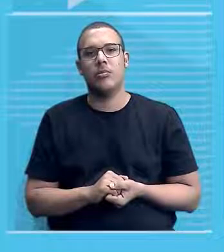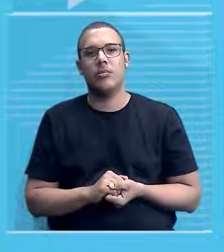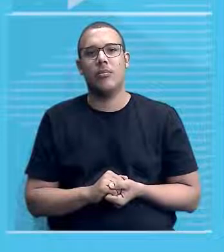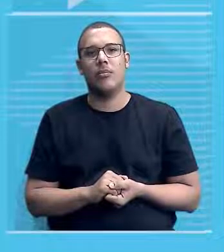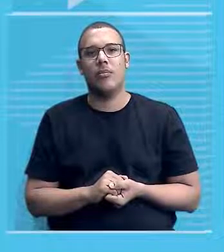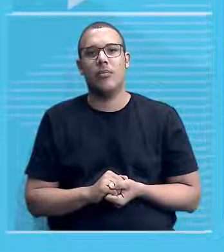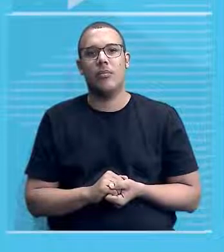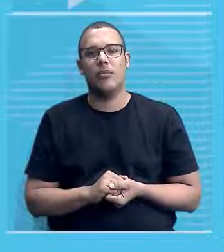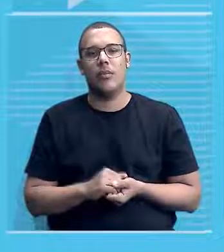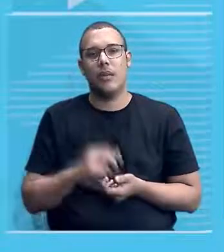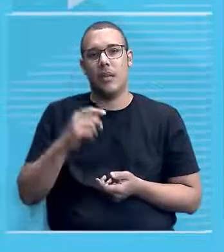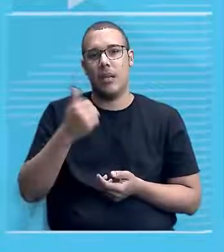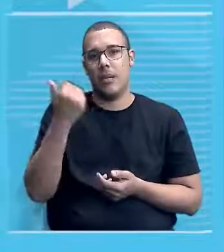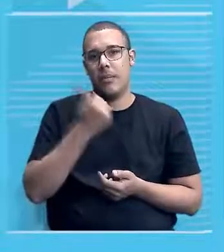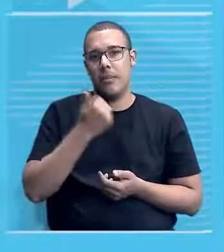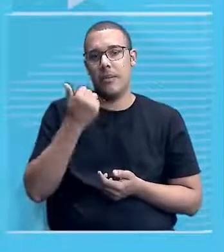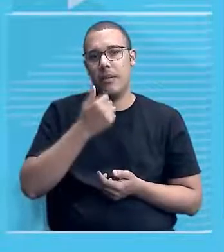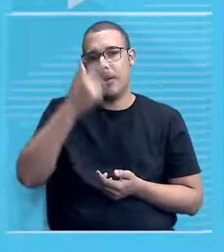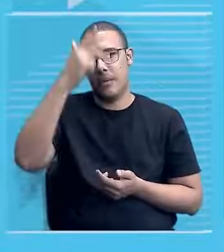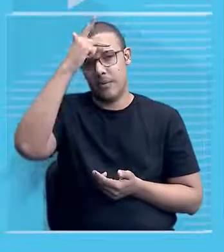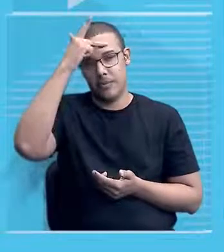que é na primeira pessoa